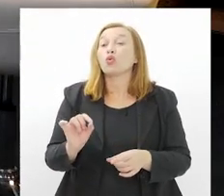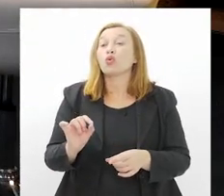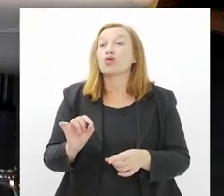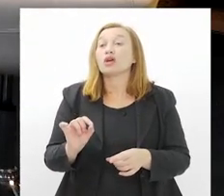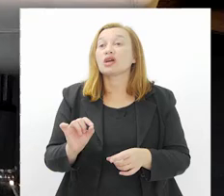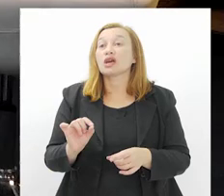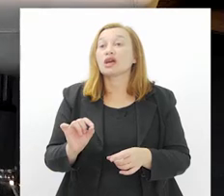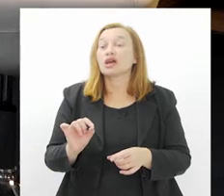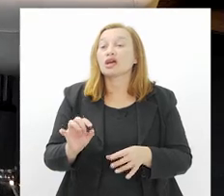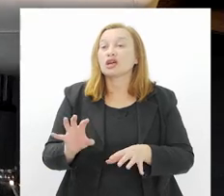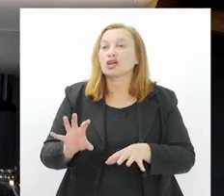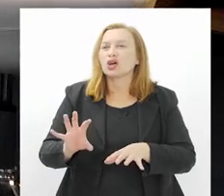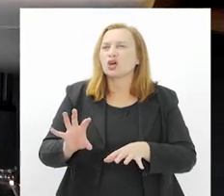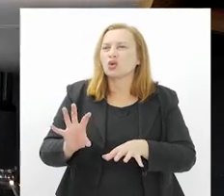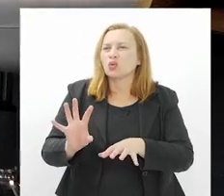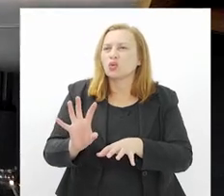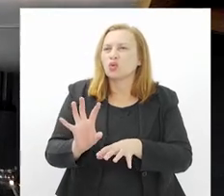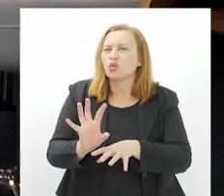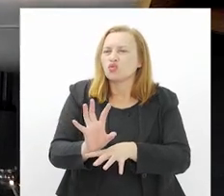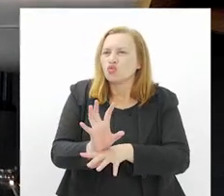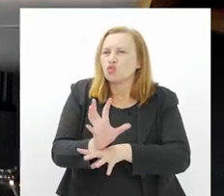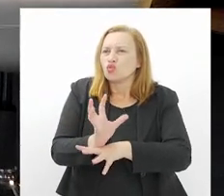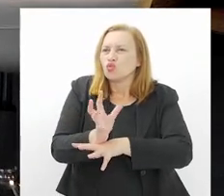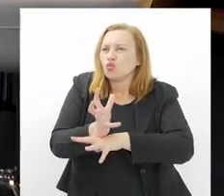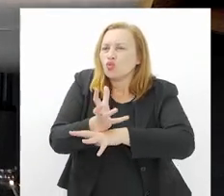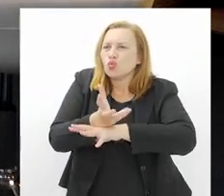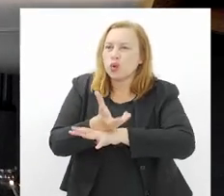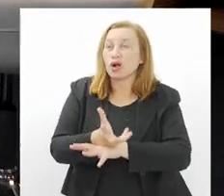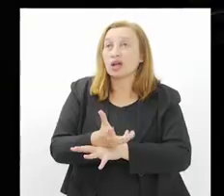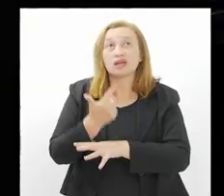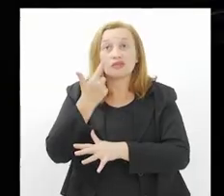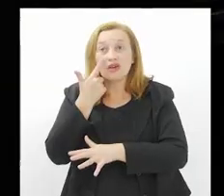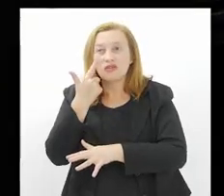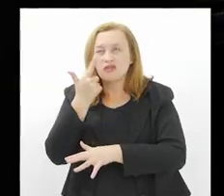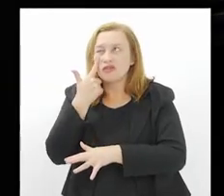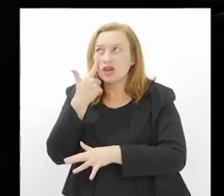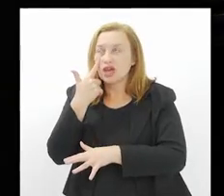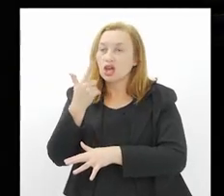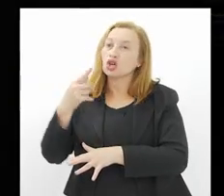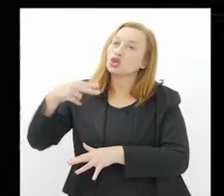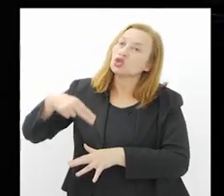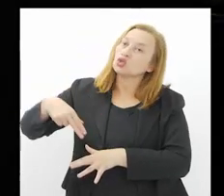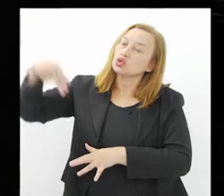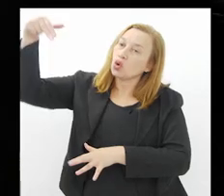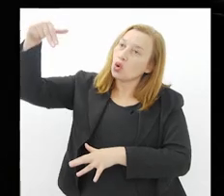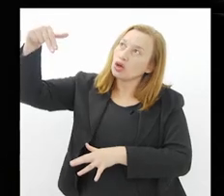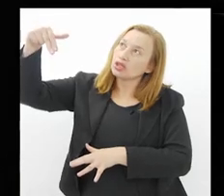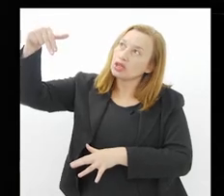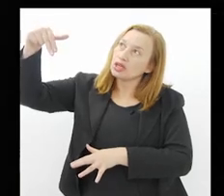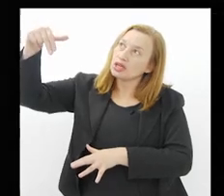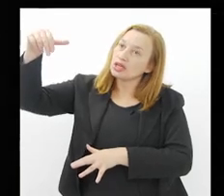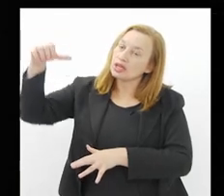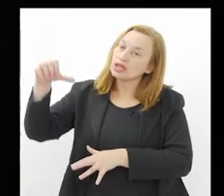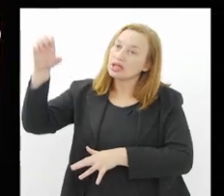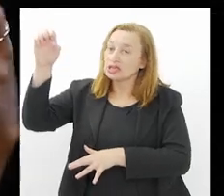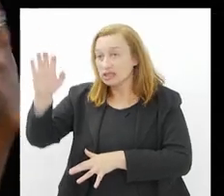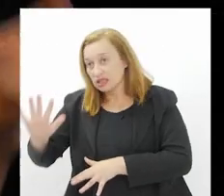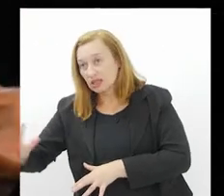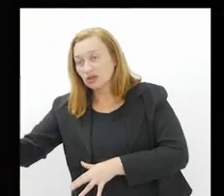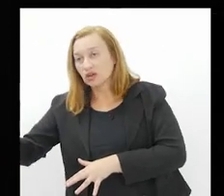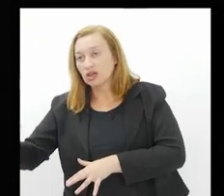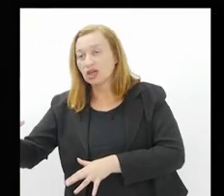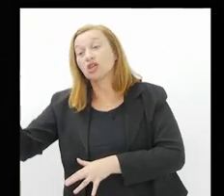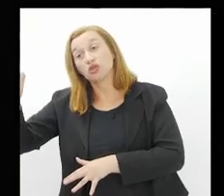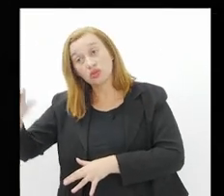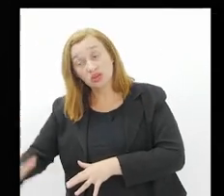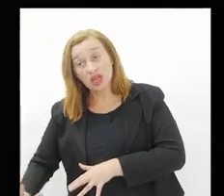Então, naturalmente, a gente vai observar menores volumes de chuva numa boa parte do país, né, como a região